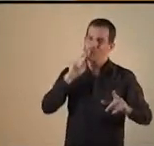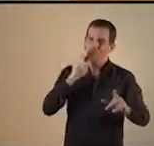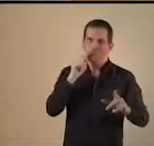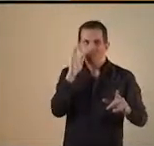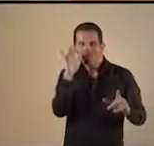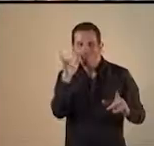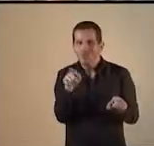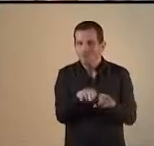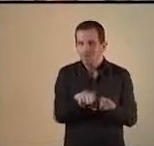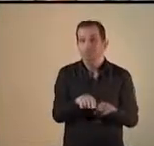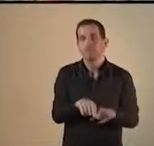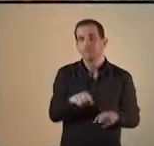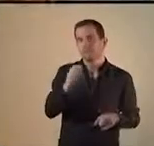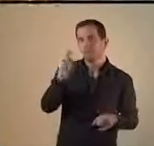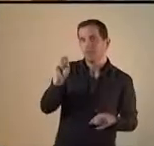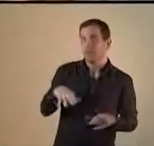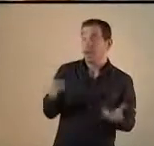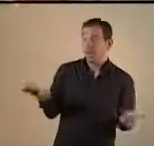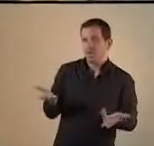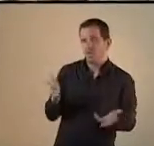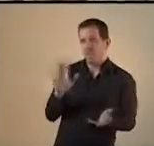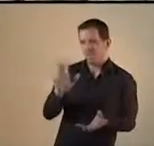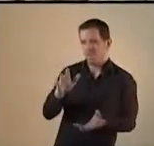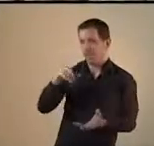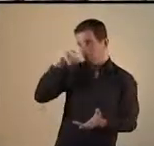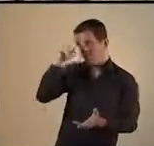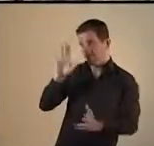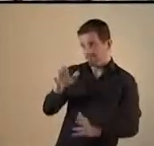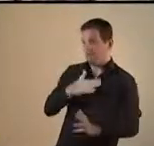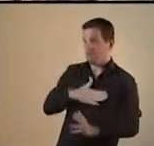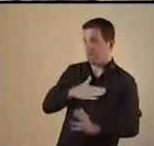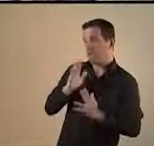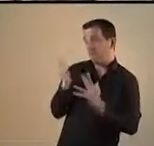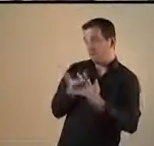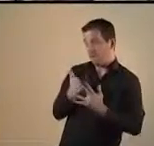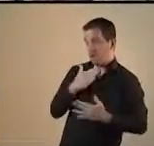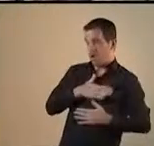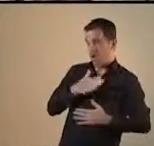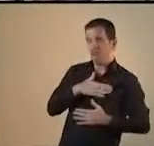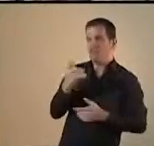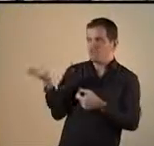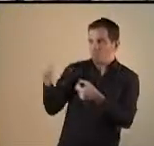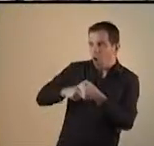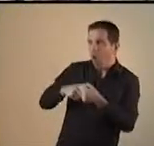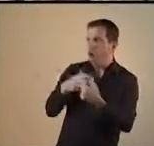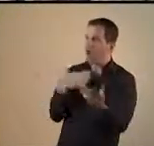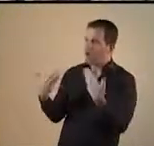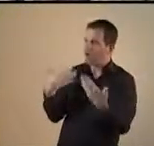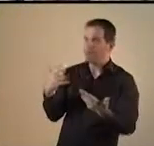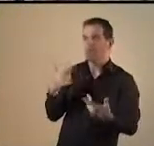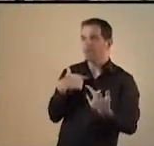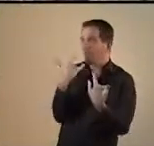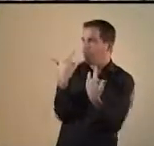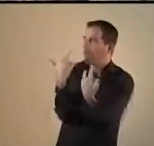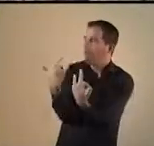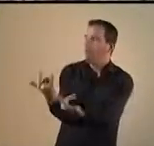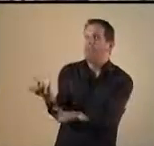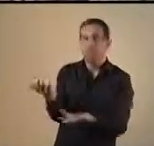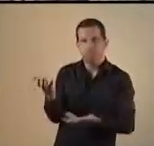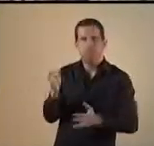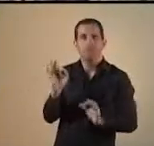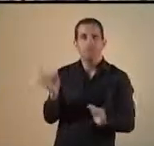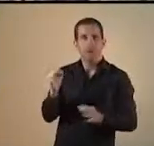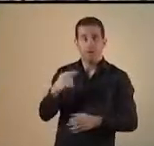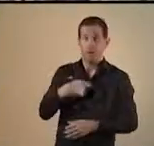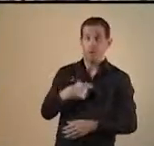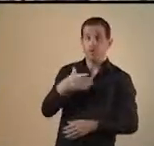seria o ideal. Que atingiria uma gama muito maior. Exatamente. Bom, Diego, nós vamos a um intervalo agora no programa Espaço Cidadão e já voltamos